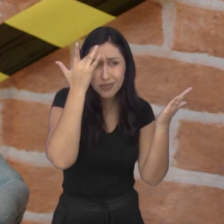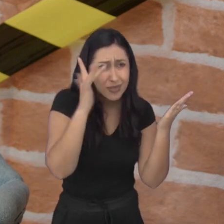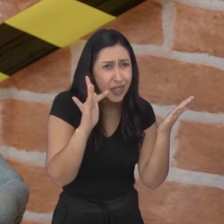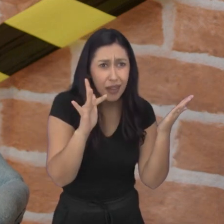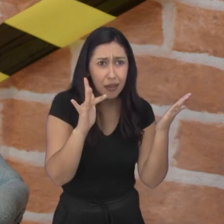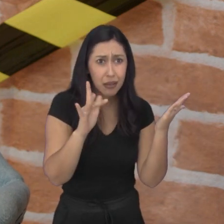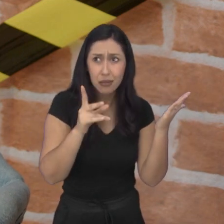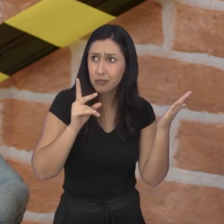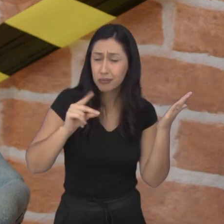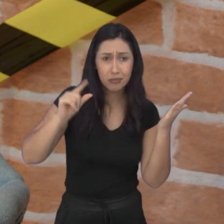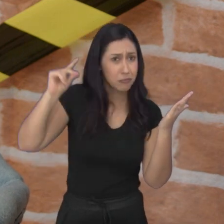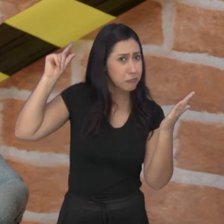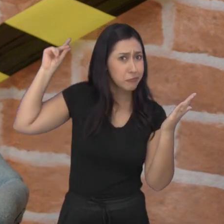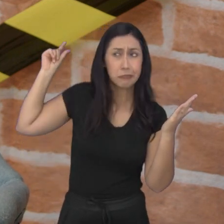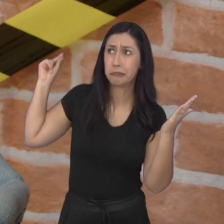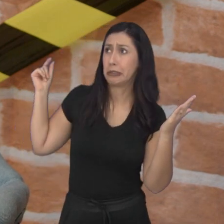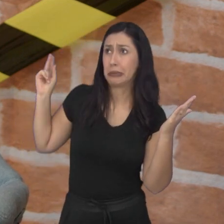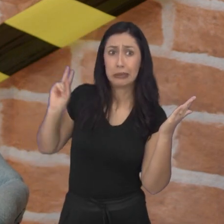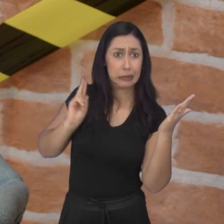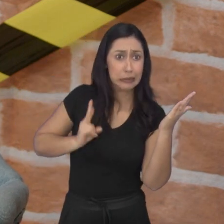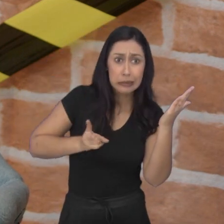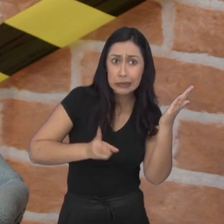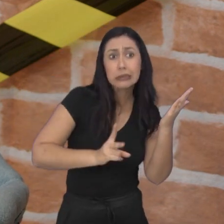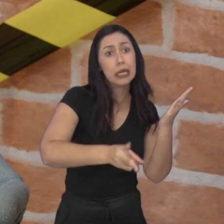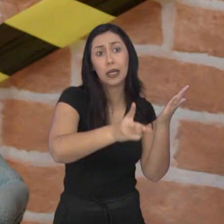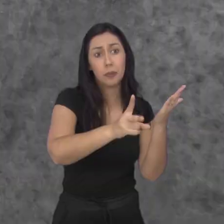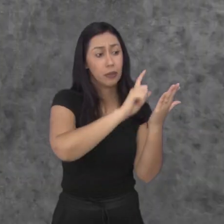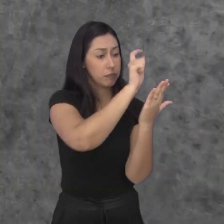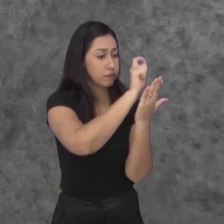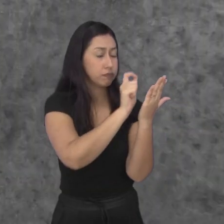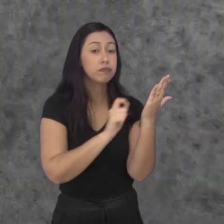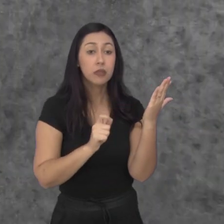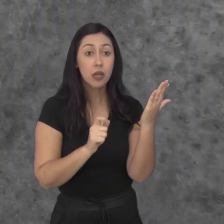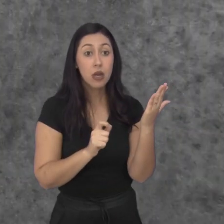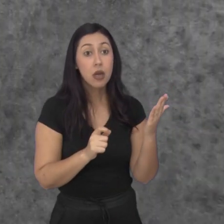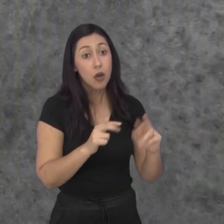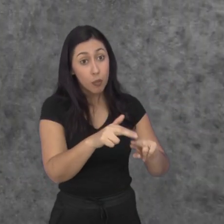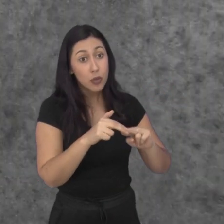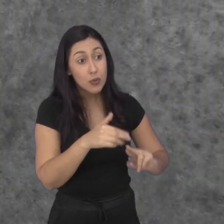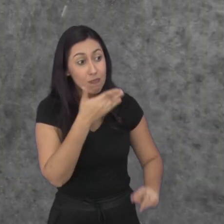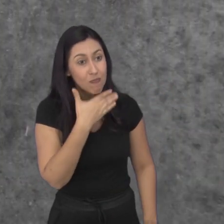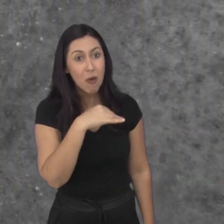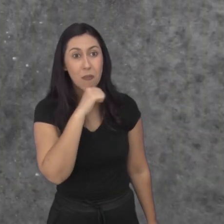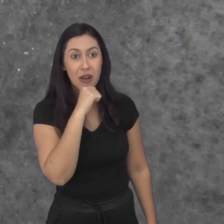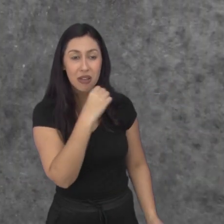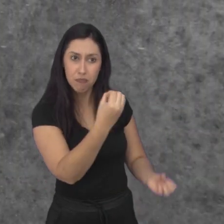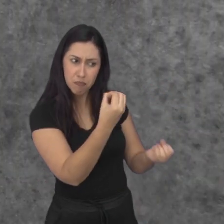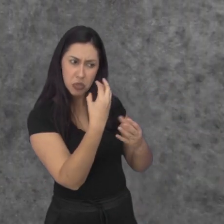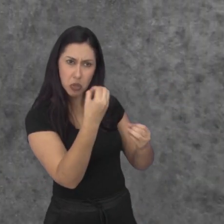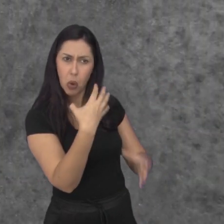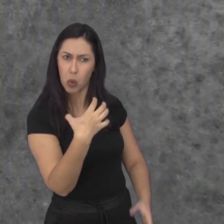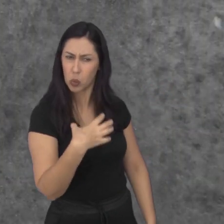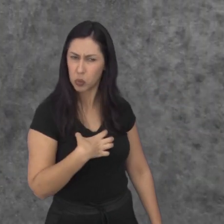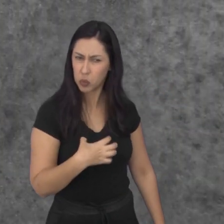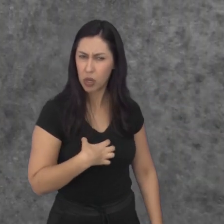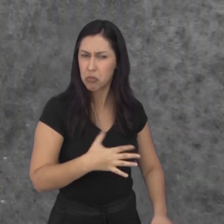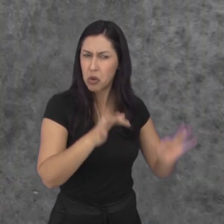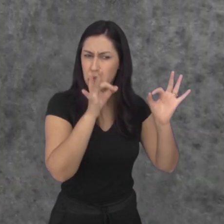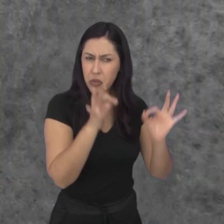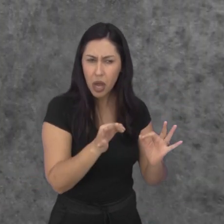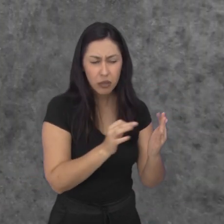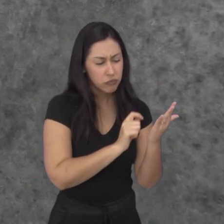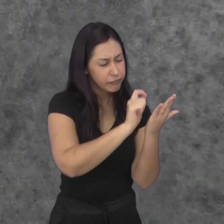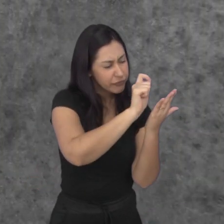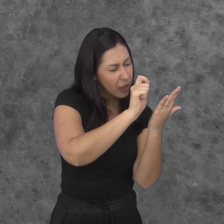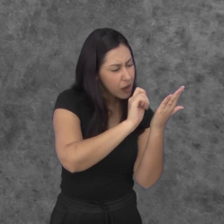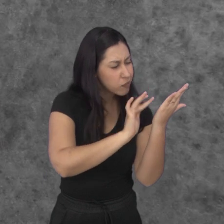Tá sempre lá. Mas eu sei que meu pai foi um ponto muito importante para mim nesse quesito, de estar me ensinando a sombrear, de estar, pelo